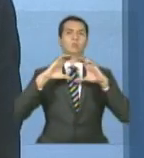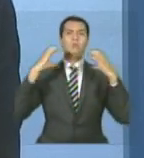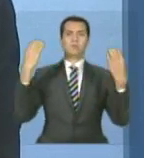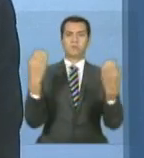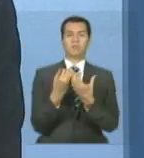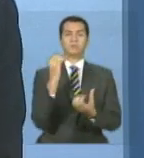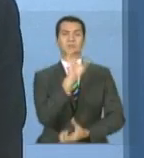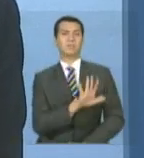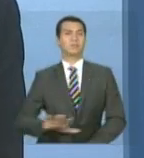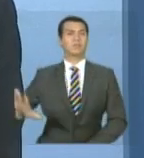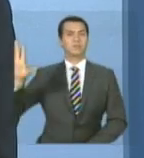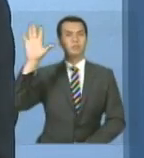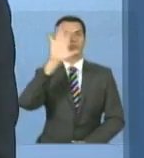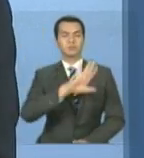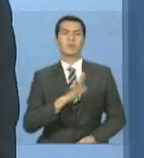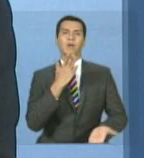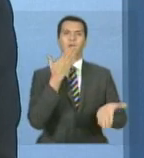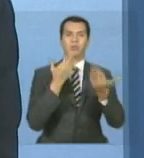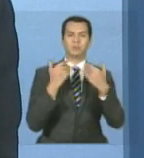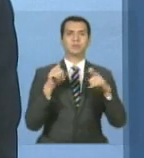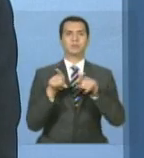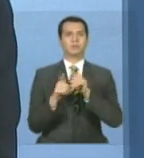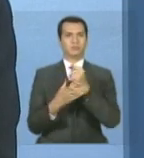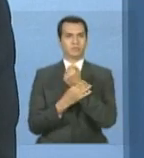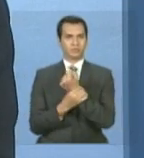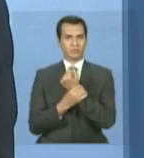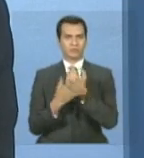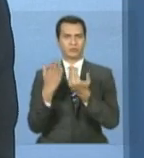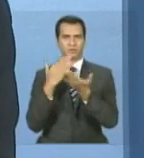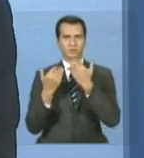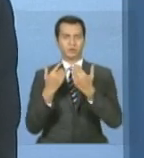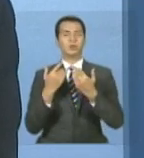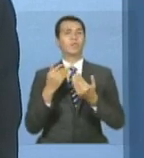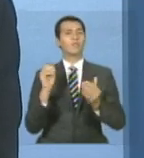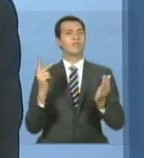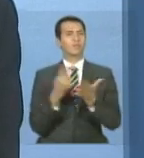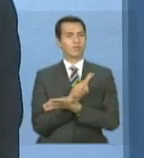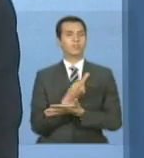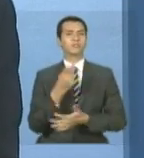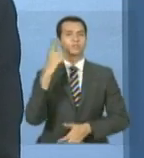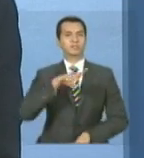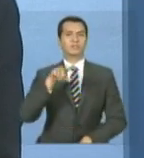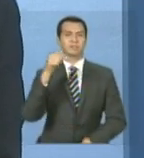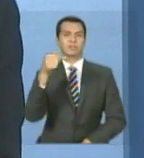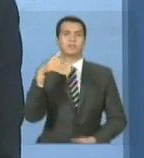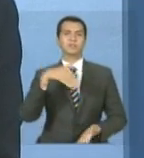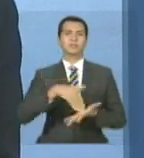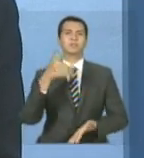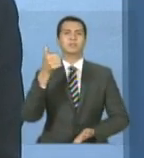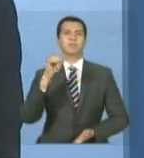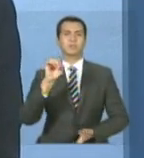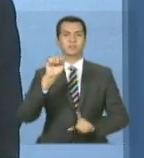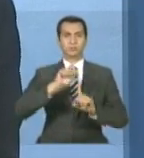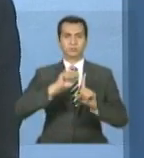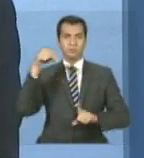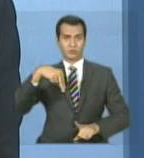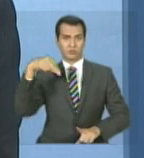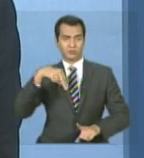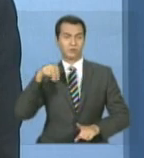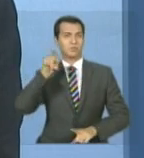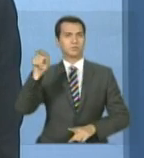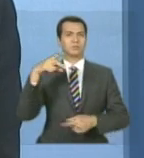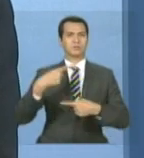e Nutricional, que acontece de 7 a 10 de novembro em Salvador, na Bahia. Com o tema